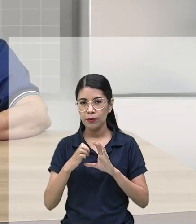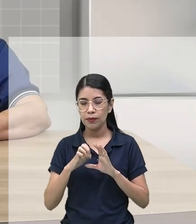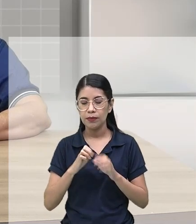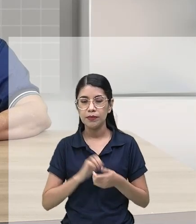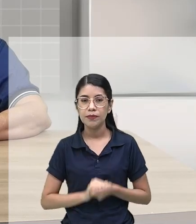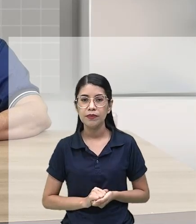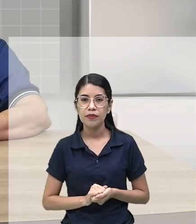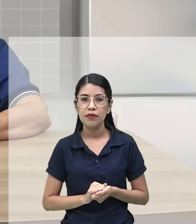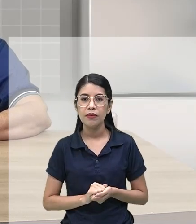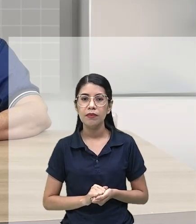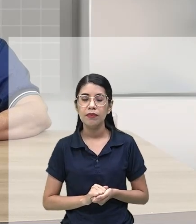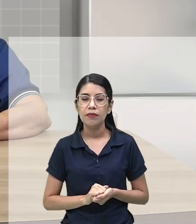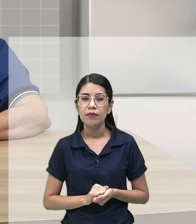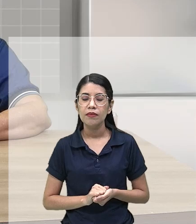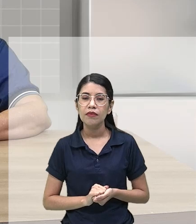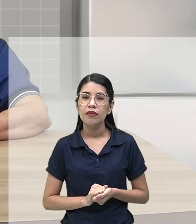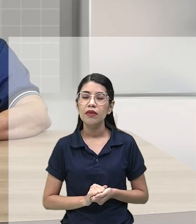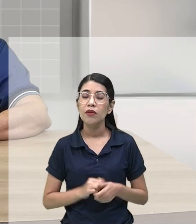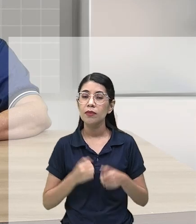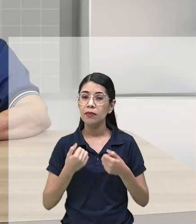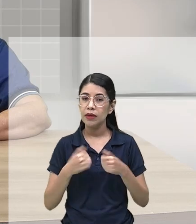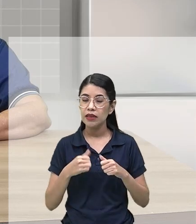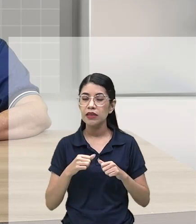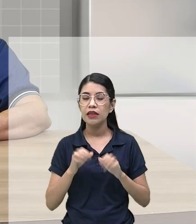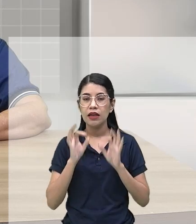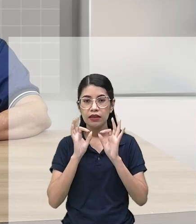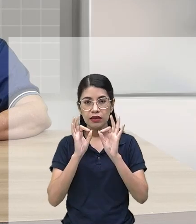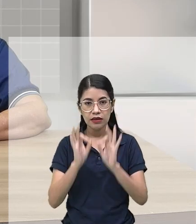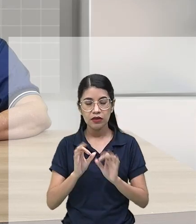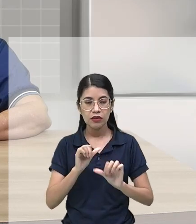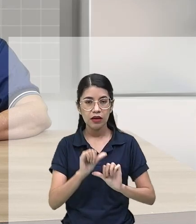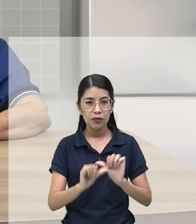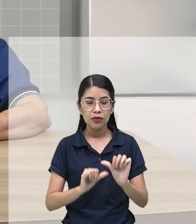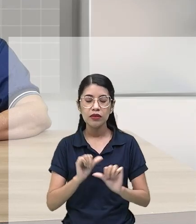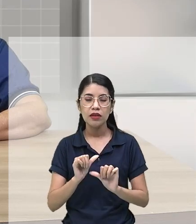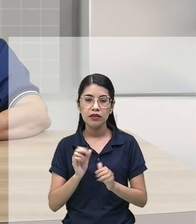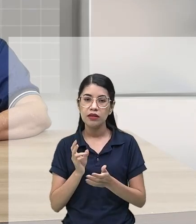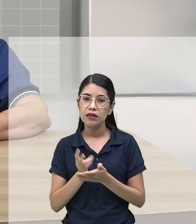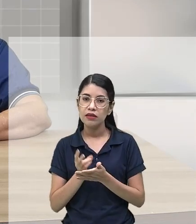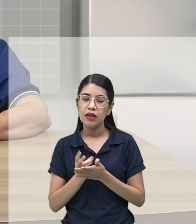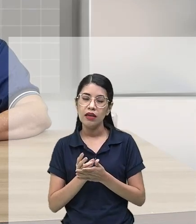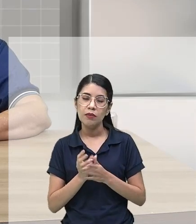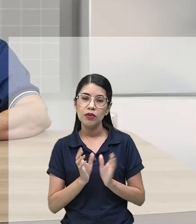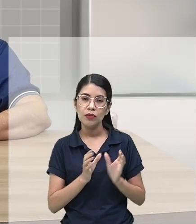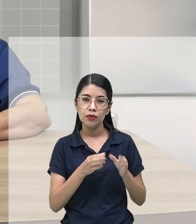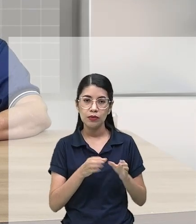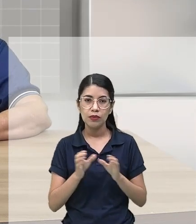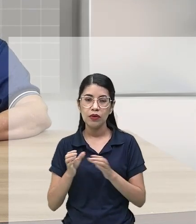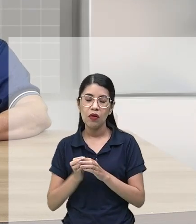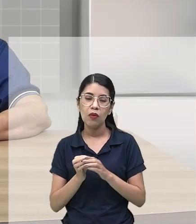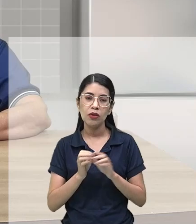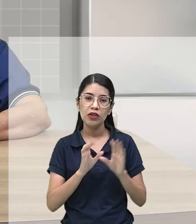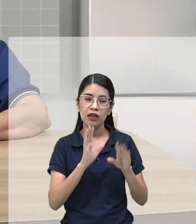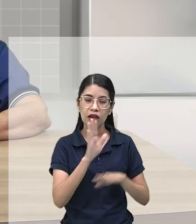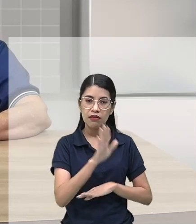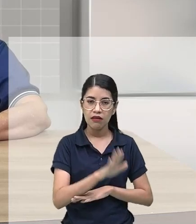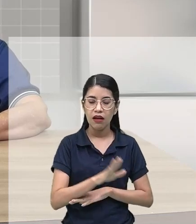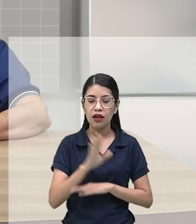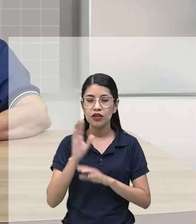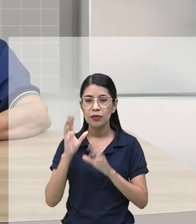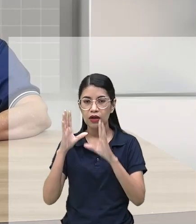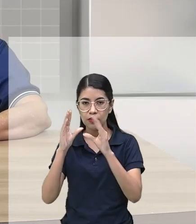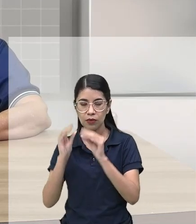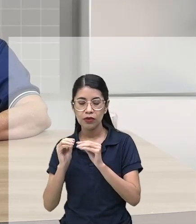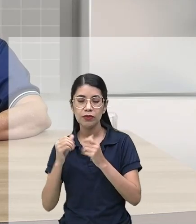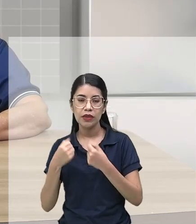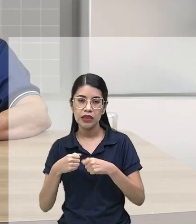no IPTV é esse. Então, façam essa troca, por favor. Nós pedimos aí que vocês estejam realizando. Nós temos visto muitos